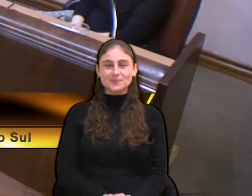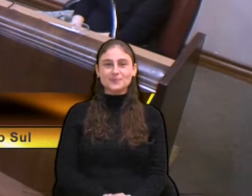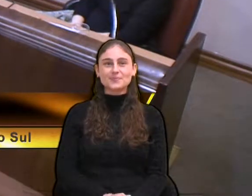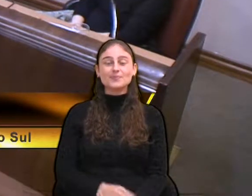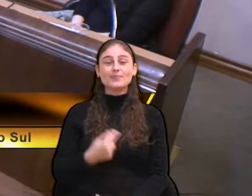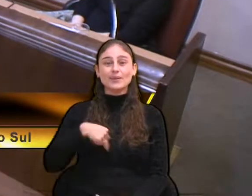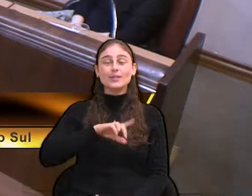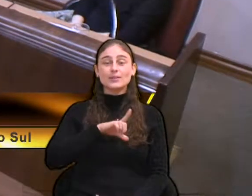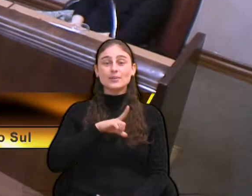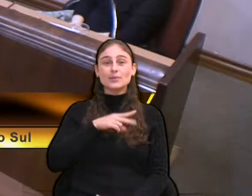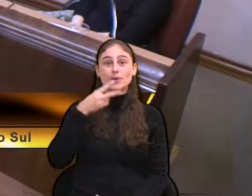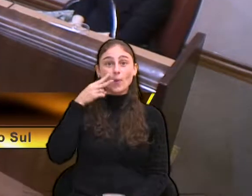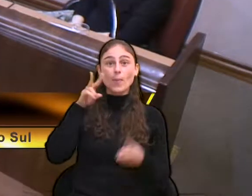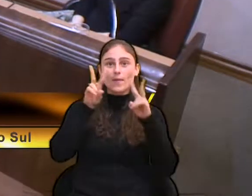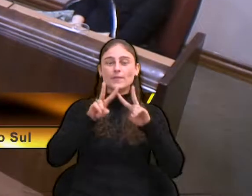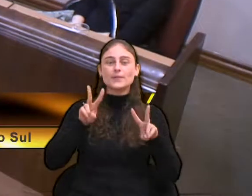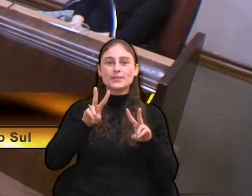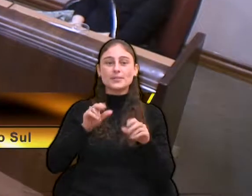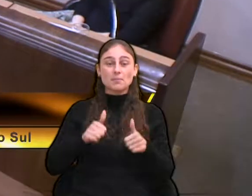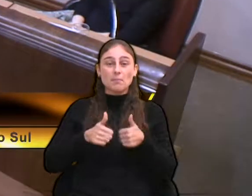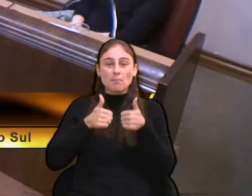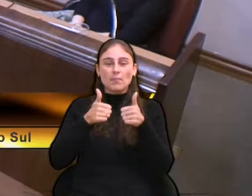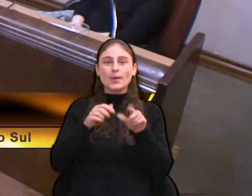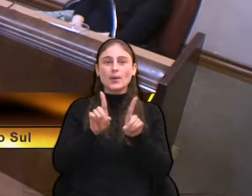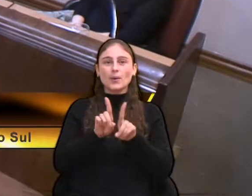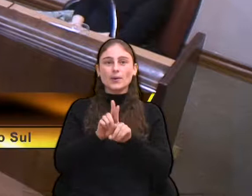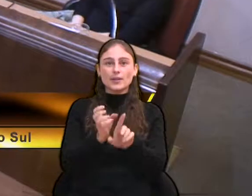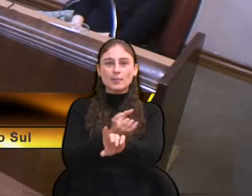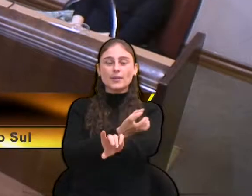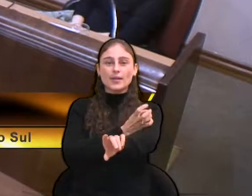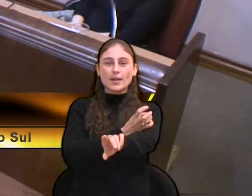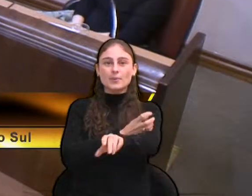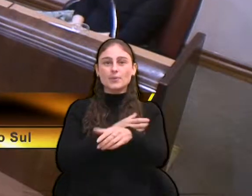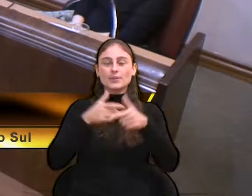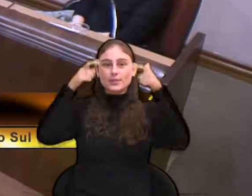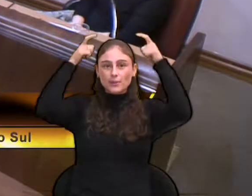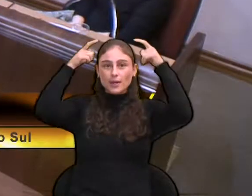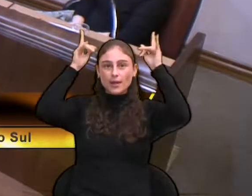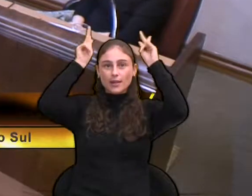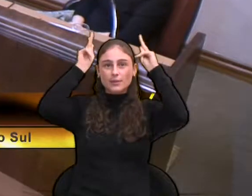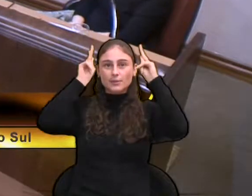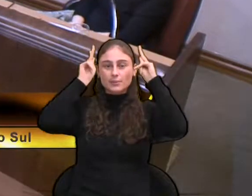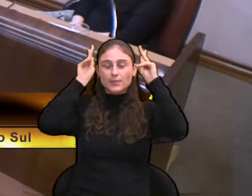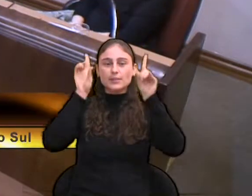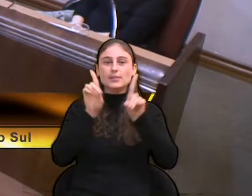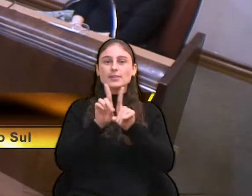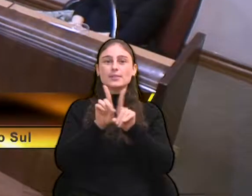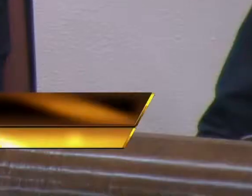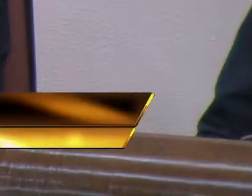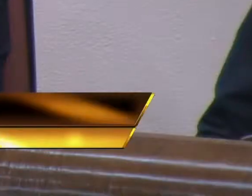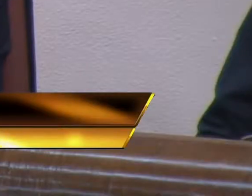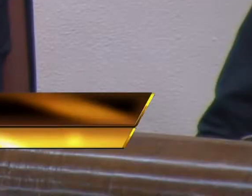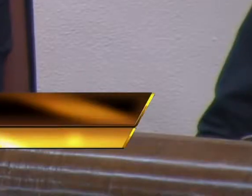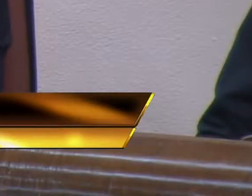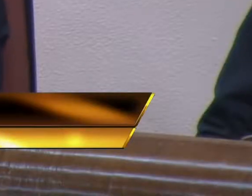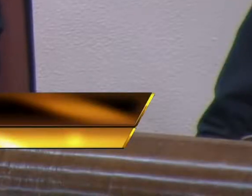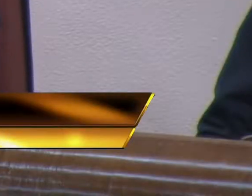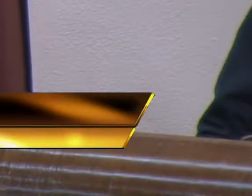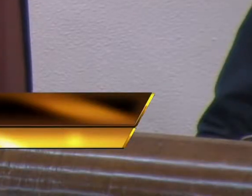Nós tínhamos uma visão privilegiada, né, vereadora Paula, da emoção da nossa Rainha das Princesas durante a execução dos